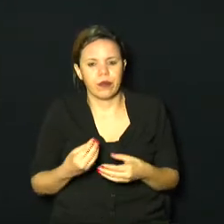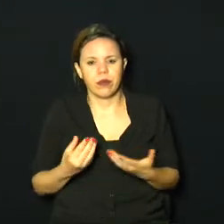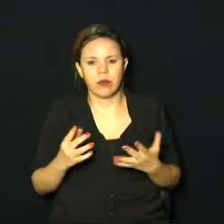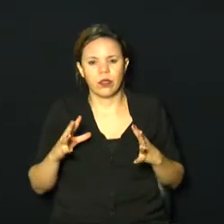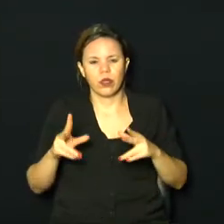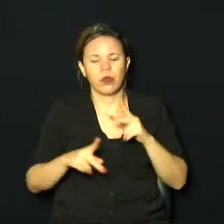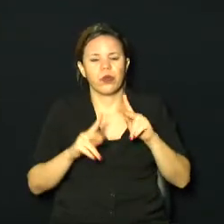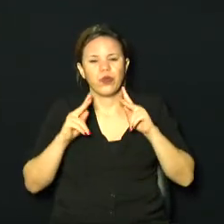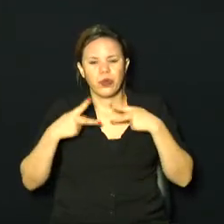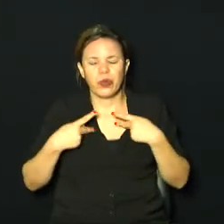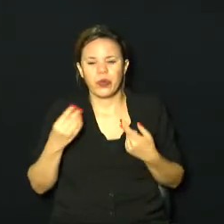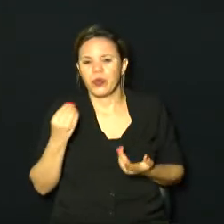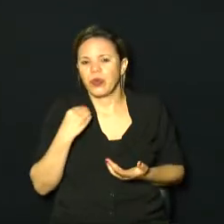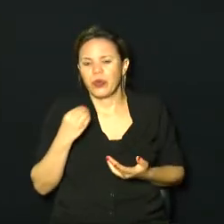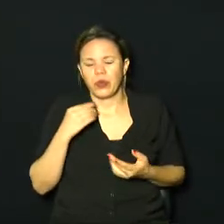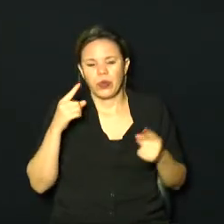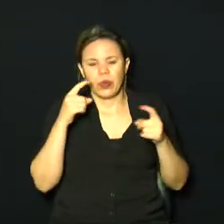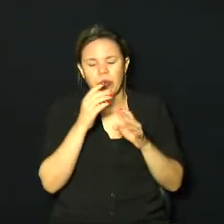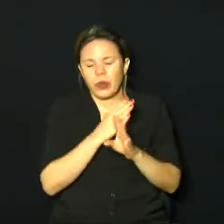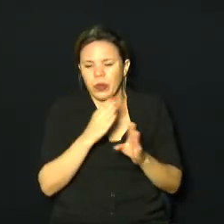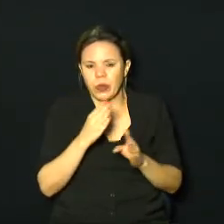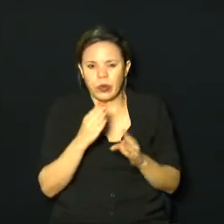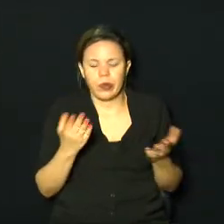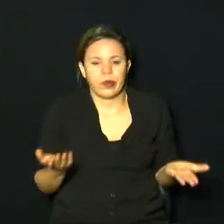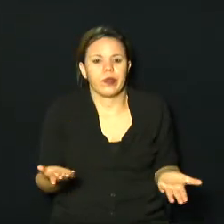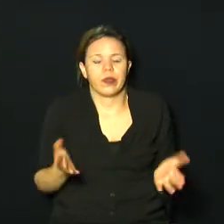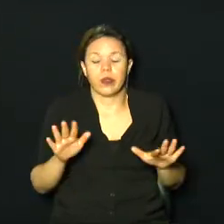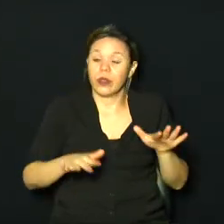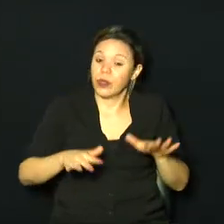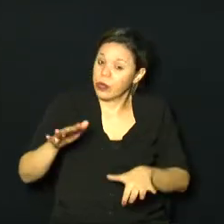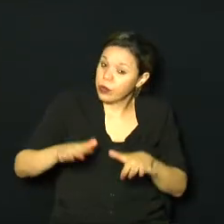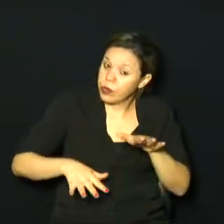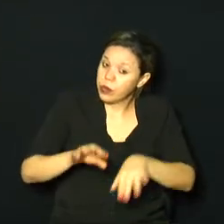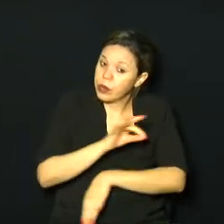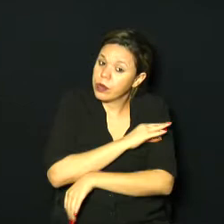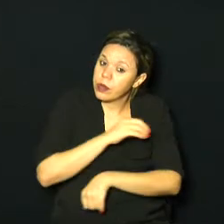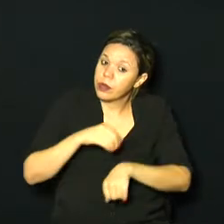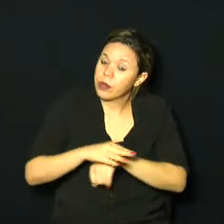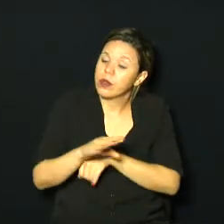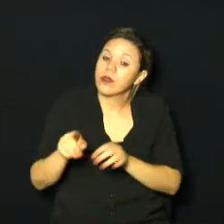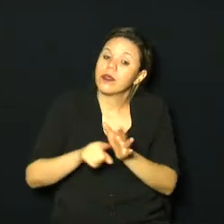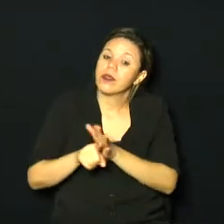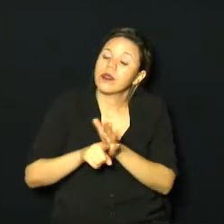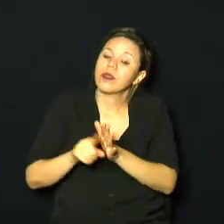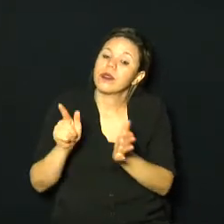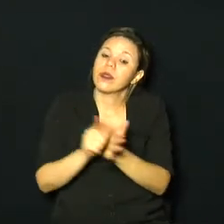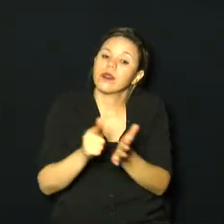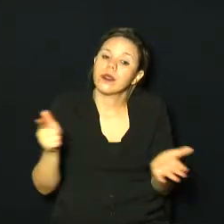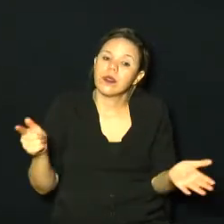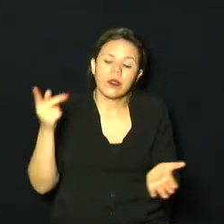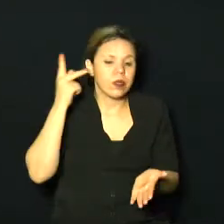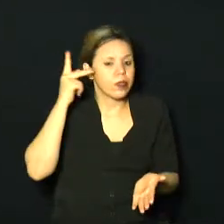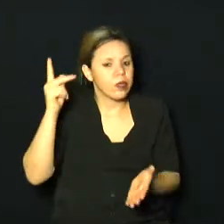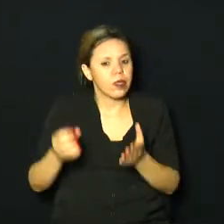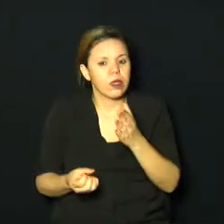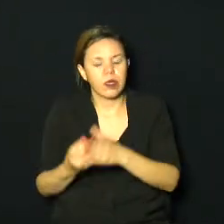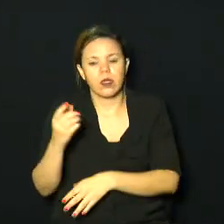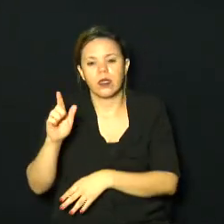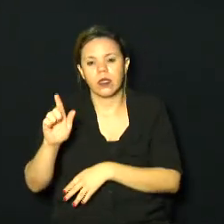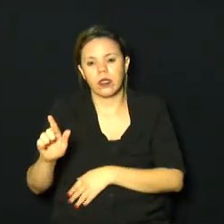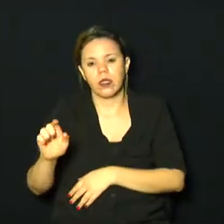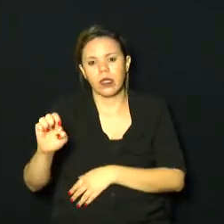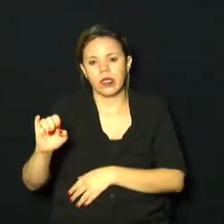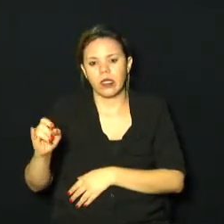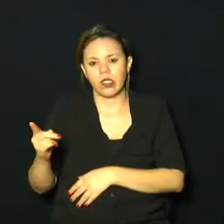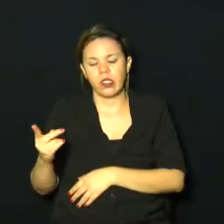ser humano, talvez o que a prefeitura está reproduzindo é a pesquisa que a Folha de São Paulo, com a Fundação Getúlio Vargas e a USP